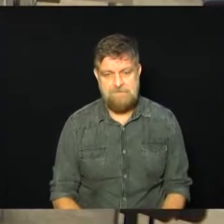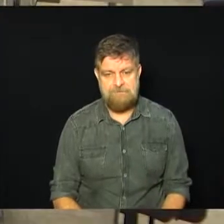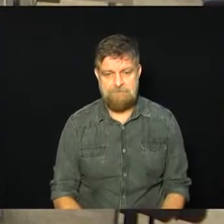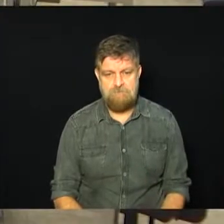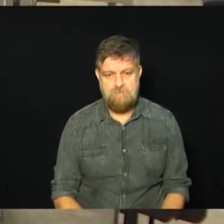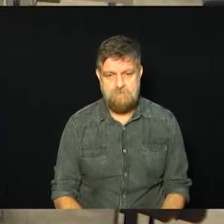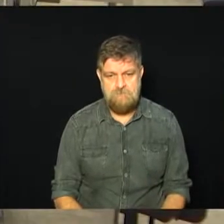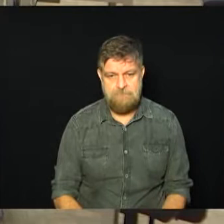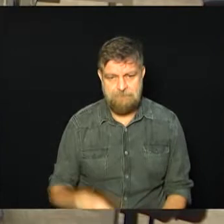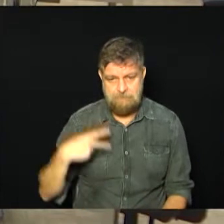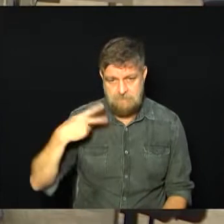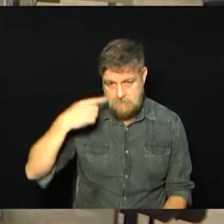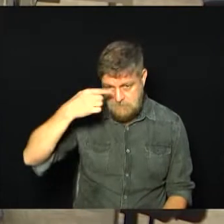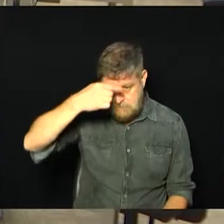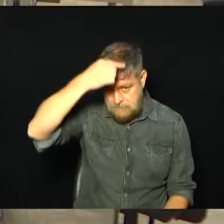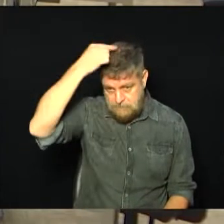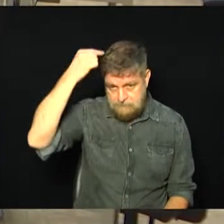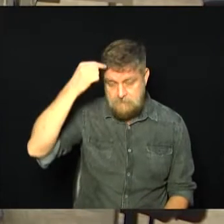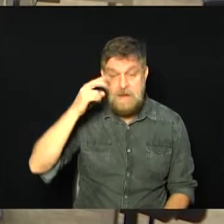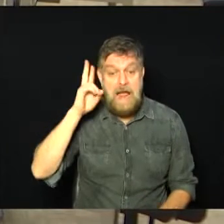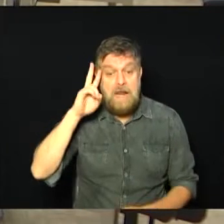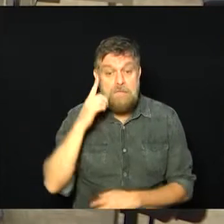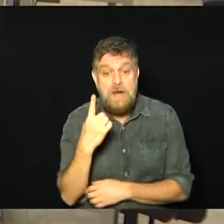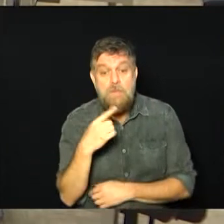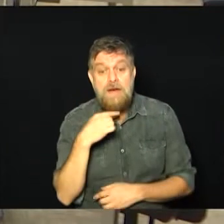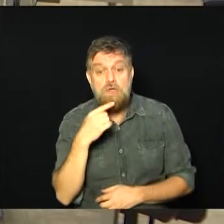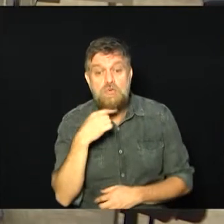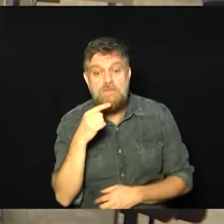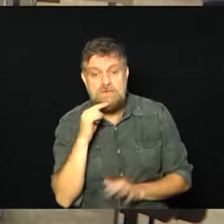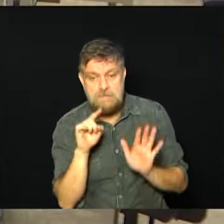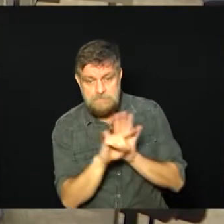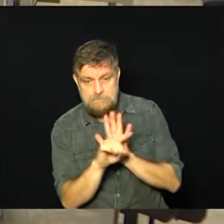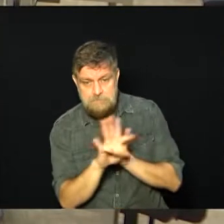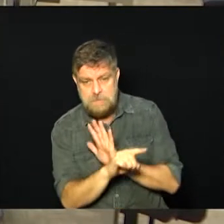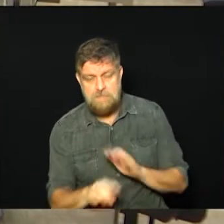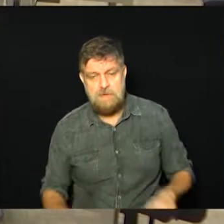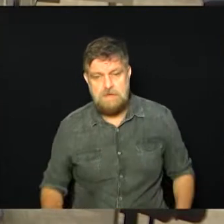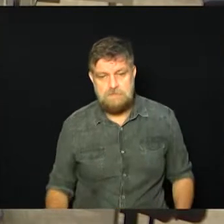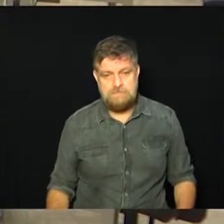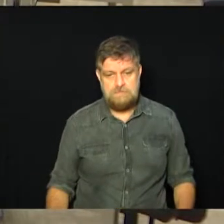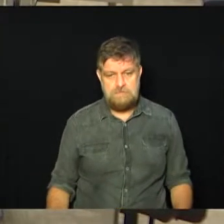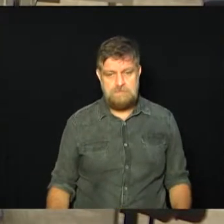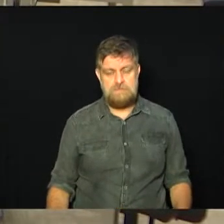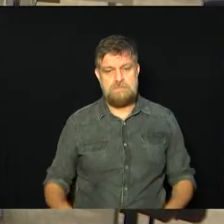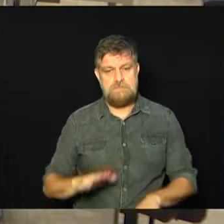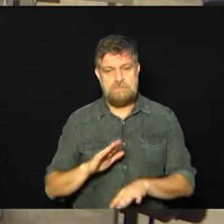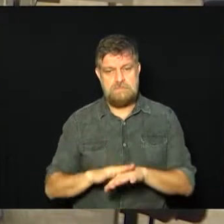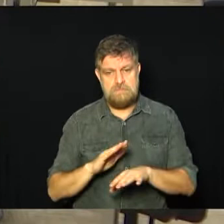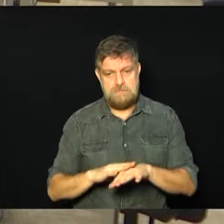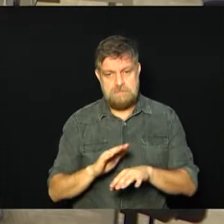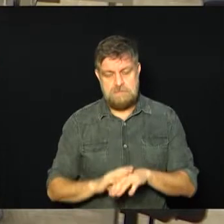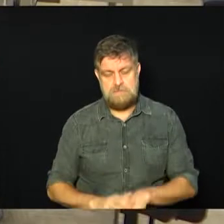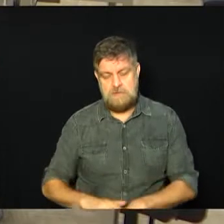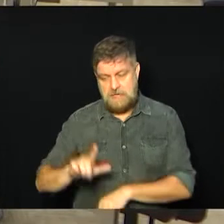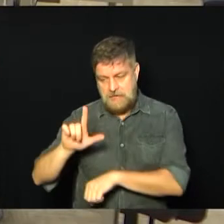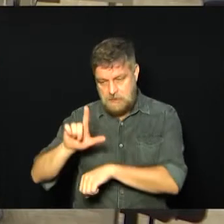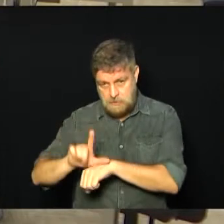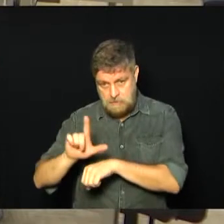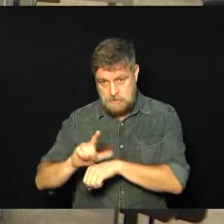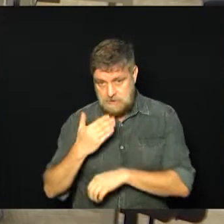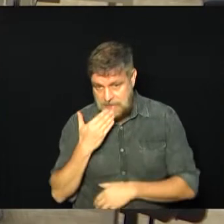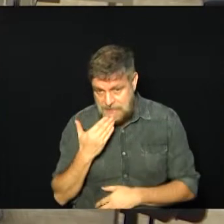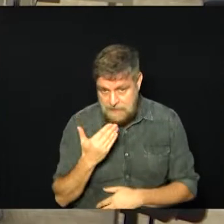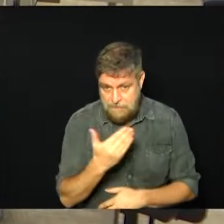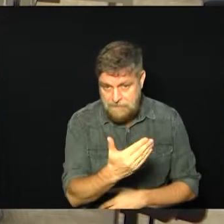Paulo Gaspar. Lembrei de só mais uma dúvida. A solicitação é feita pelo estabelecimento comercial, correto?